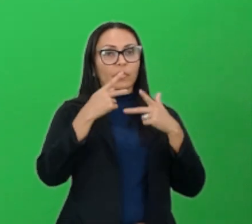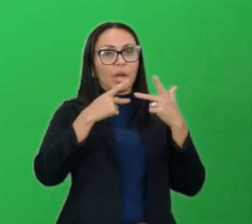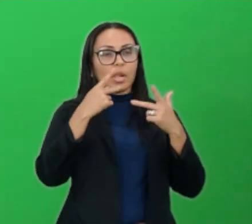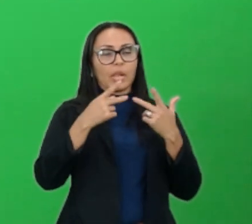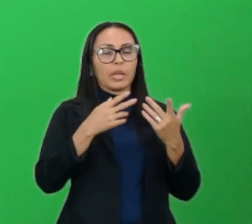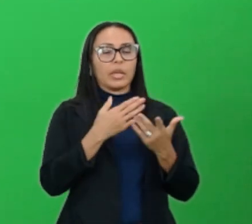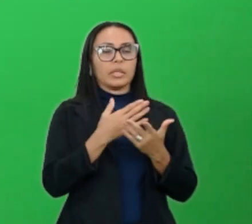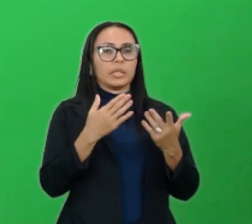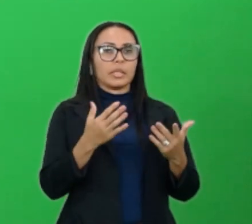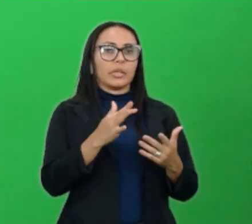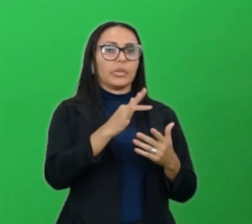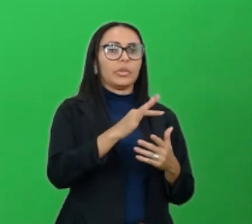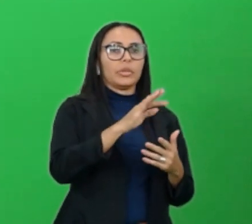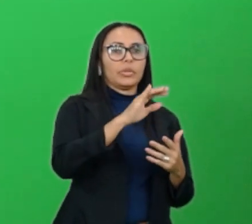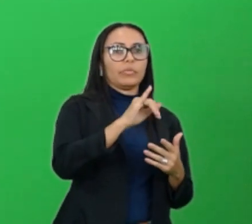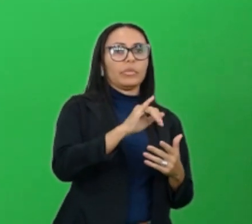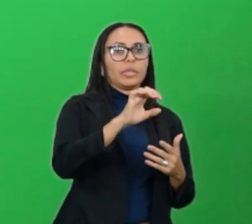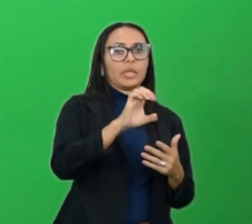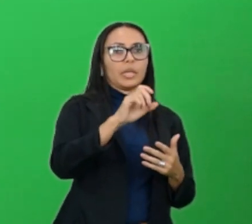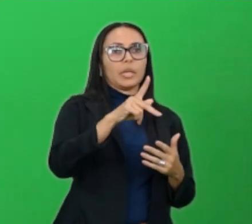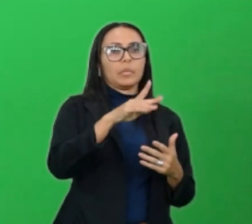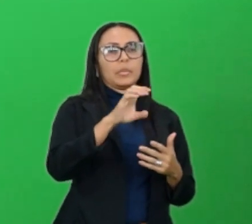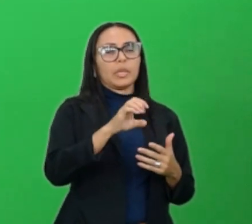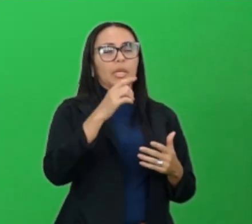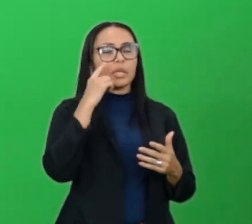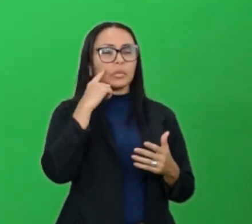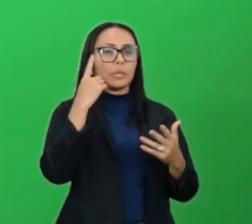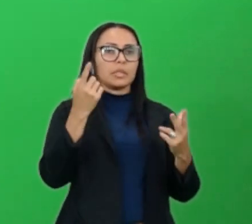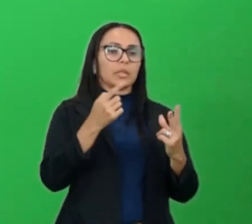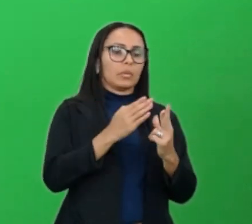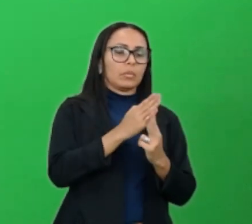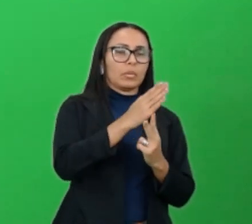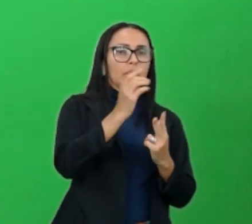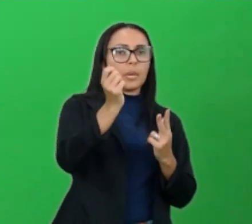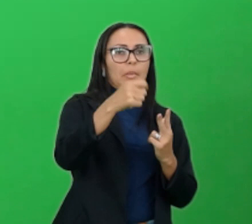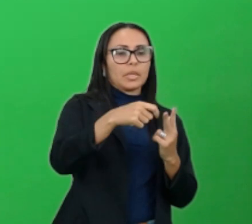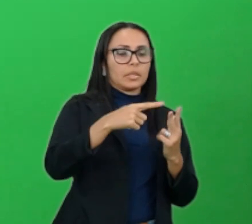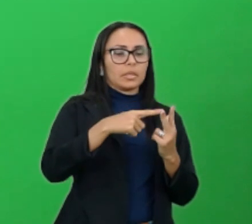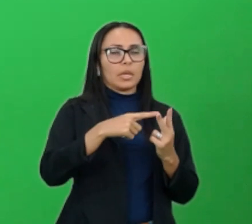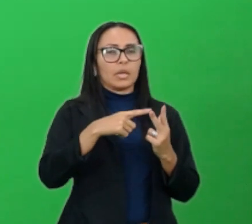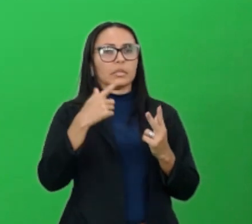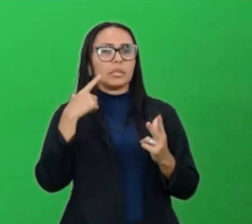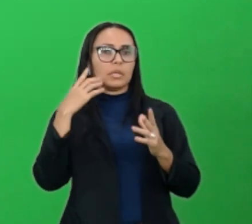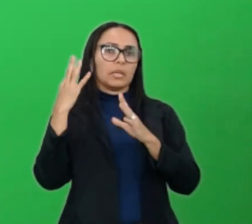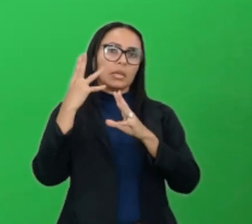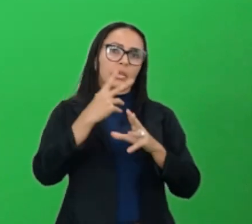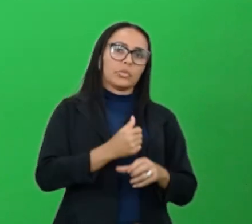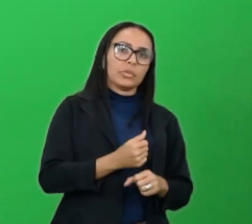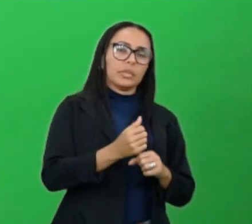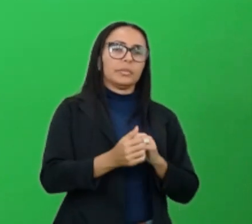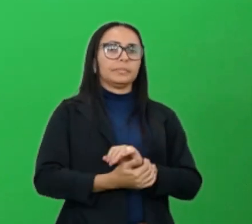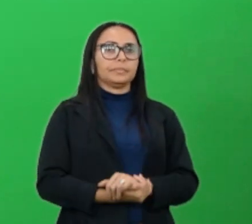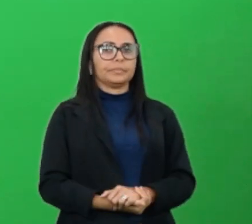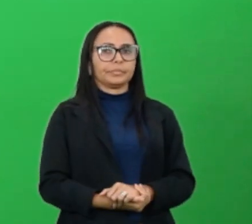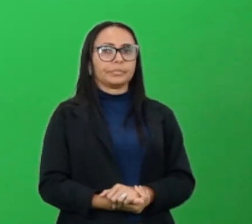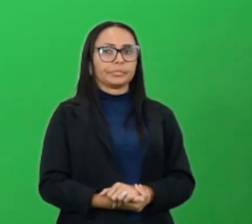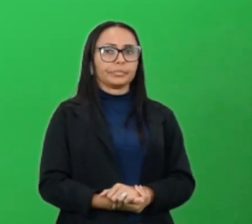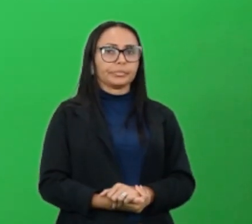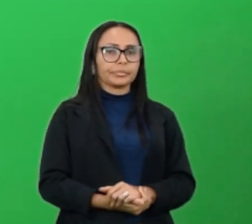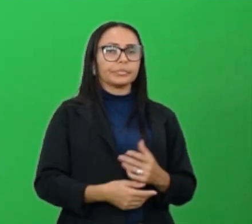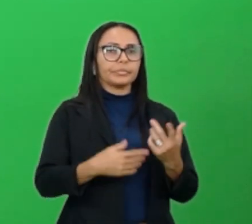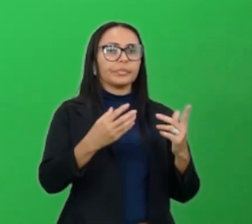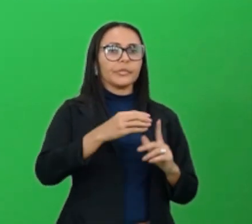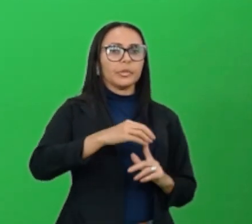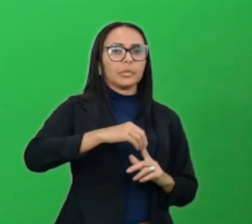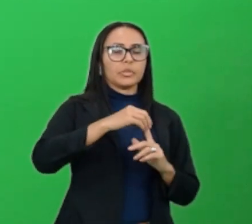aborda a dimensão capacidade e a dimensão resultado. Com relação à dimensão capacidade, o que se faz é capturar a estrutura